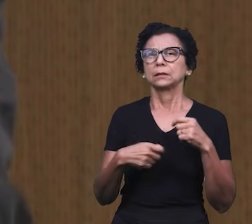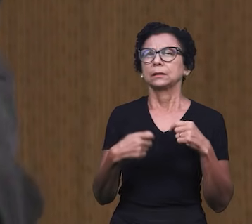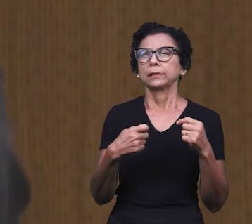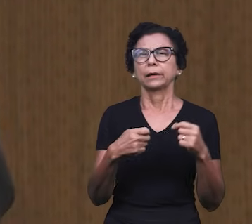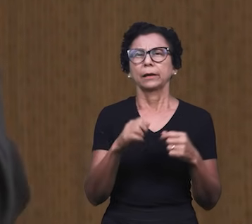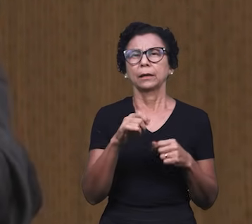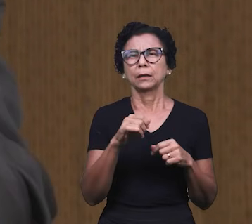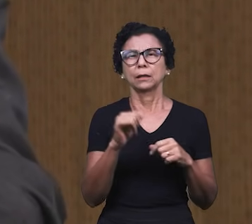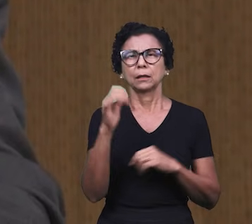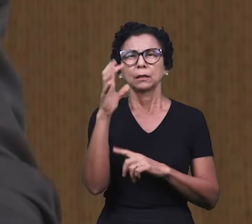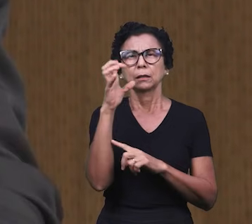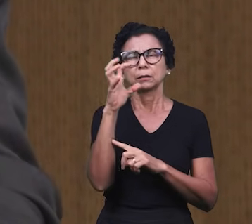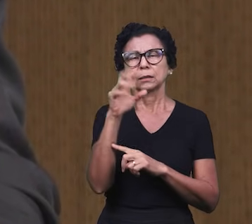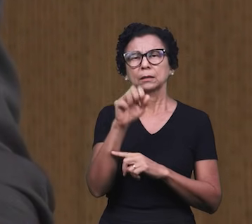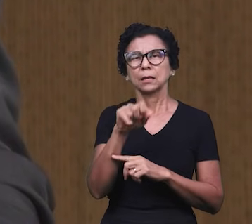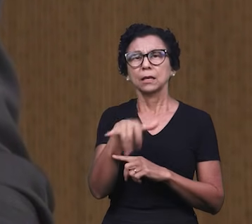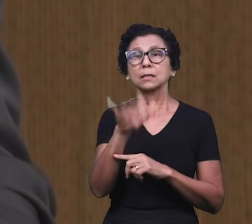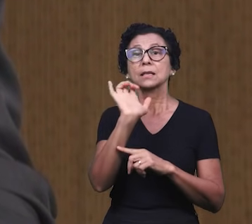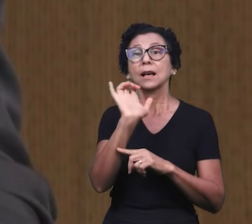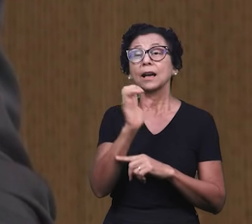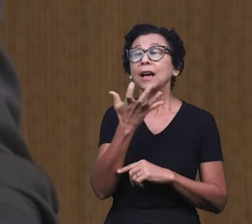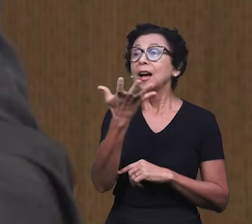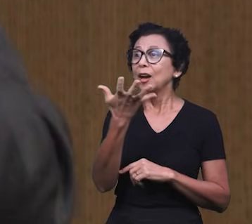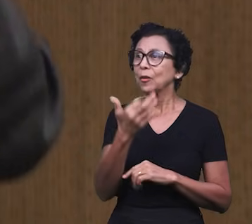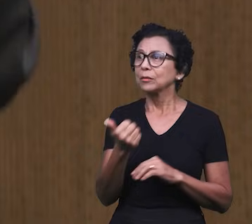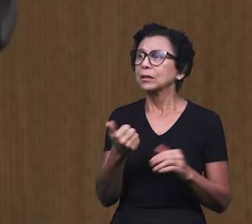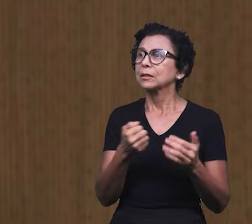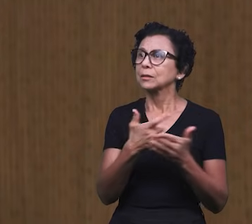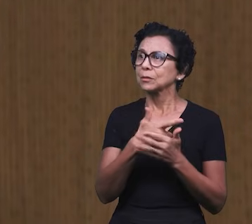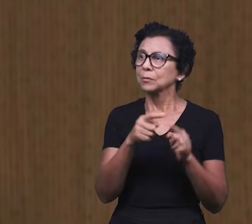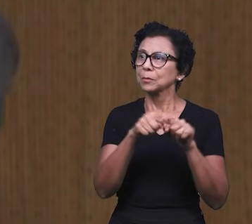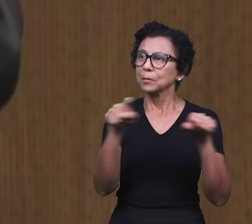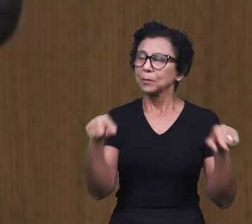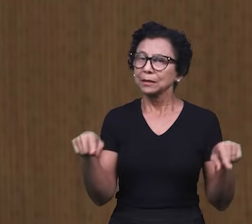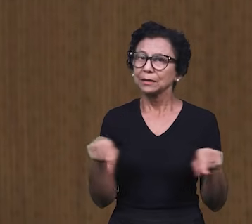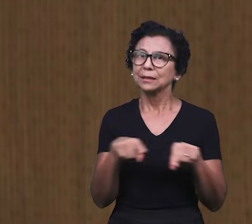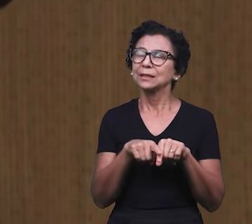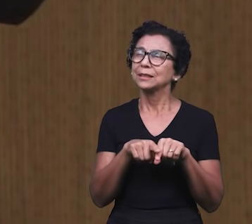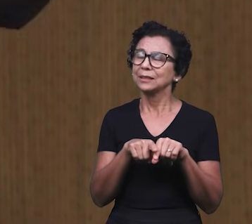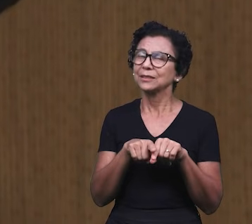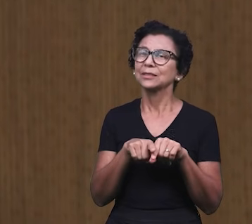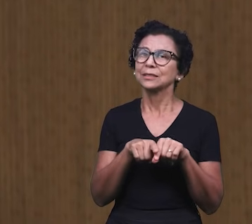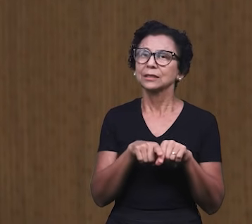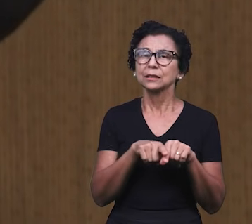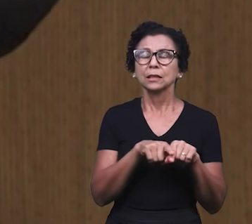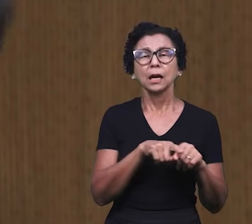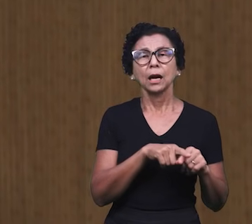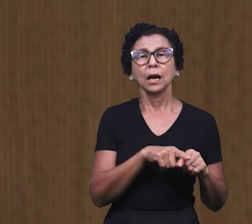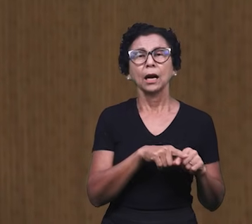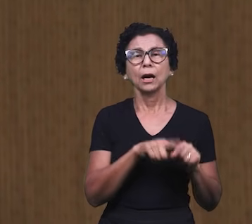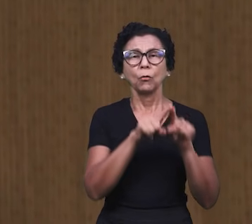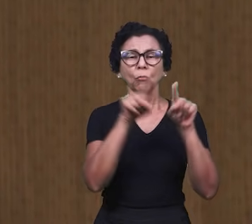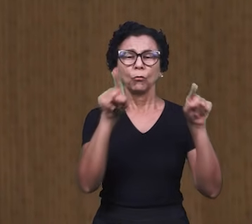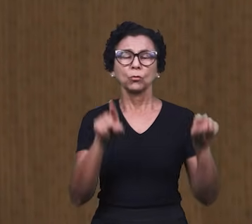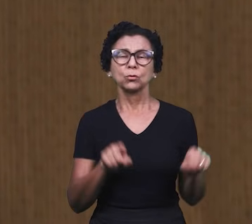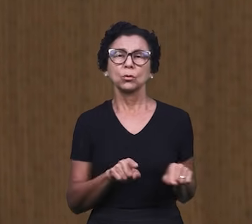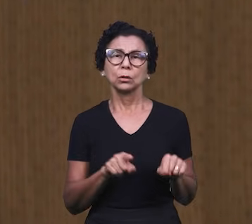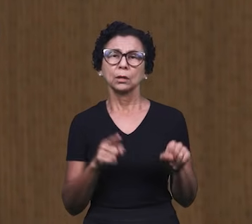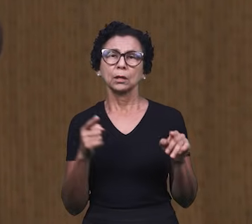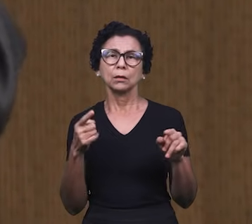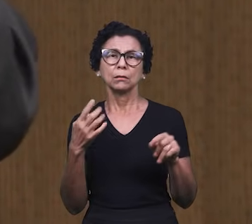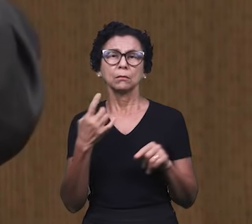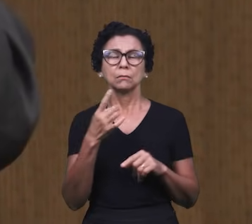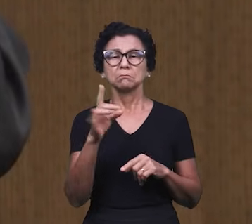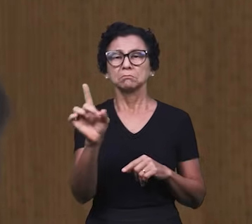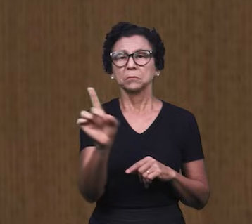e diz assim, eu quero um receptor da Sky. A pessoa vem lá, eles vão ver qual o cabo, aquele cabo vai instalar